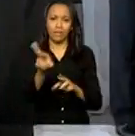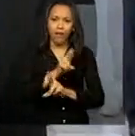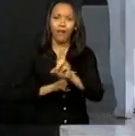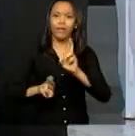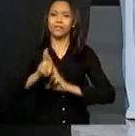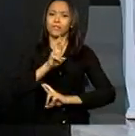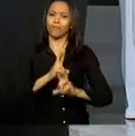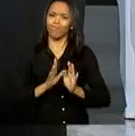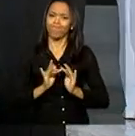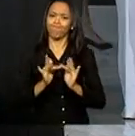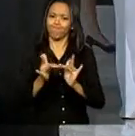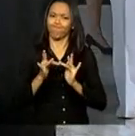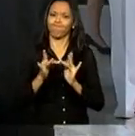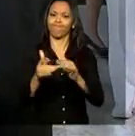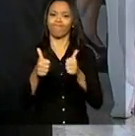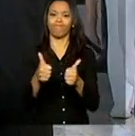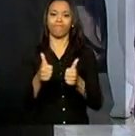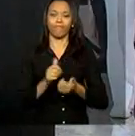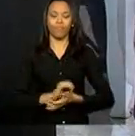relação.